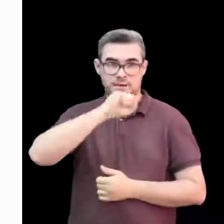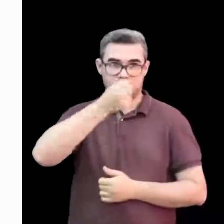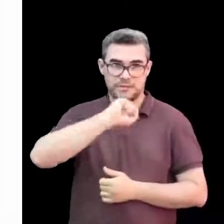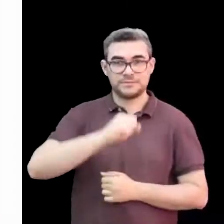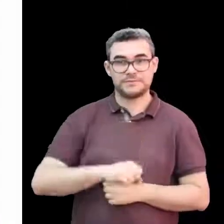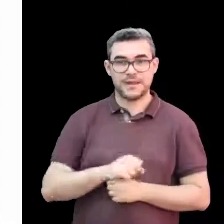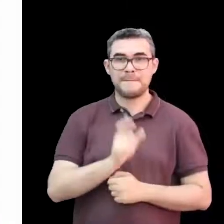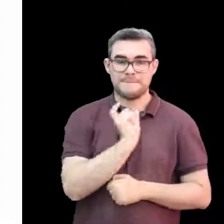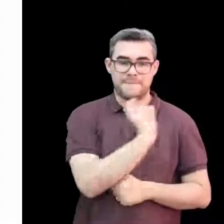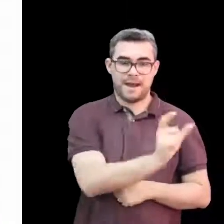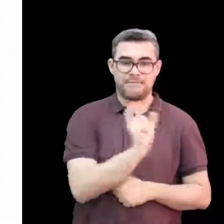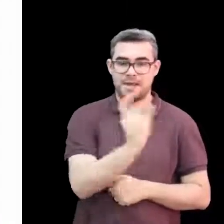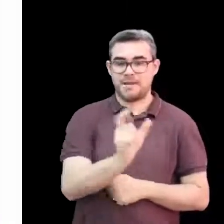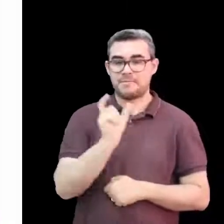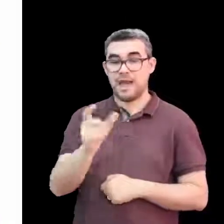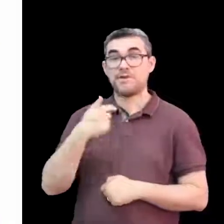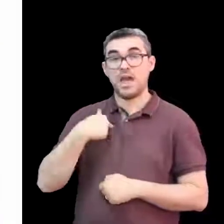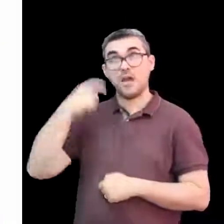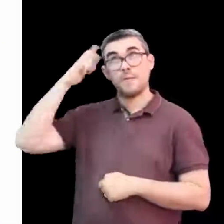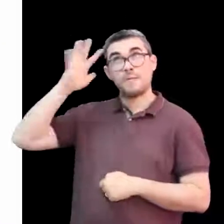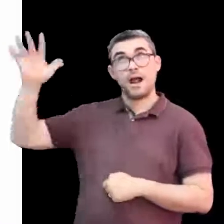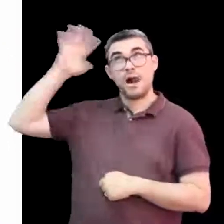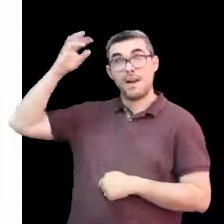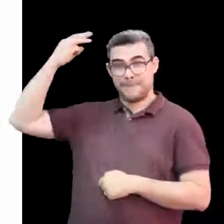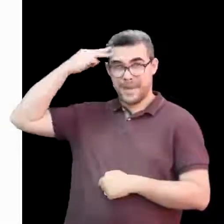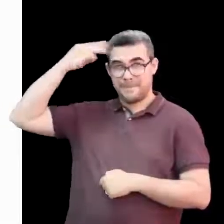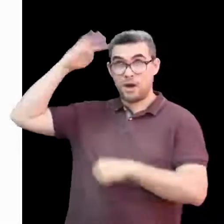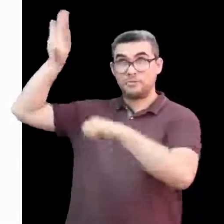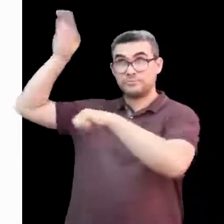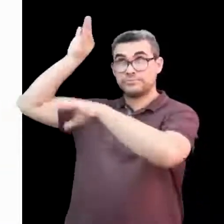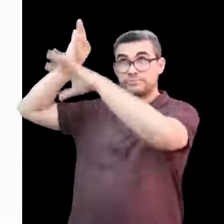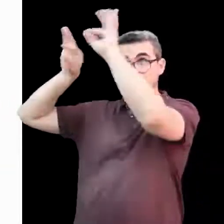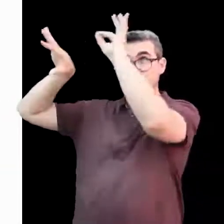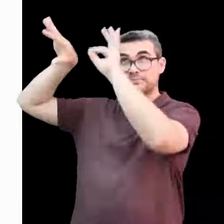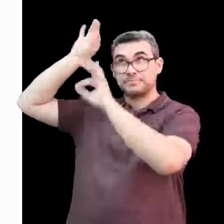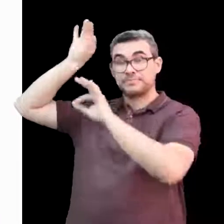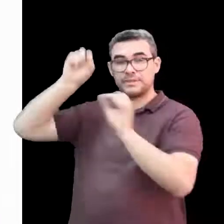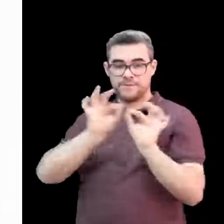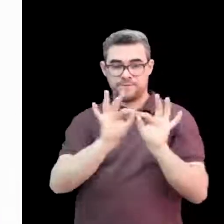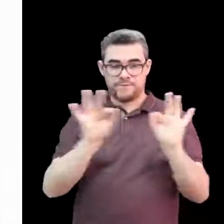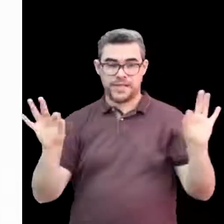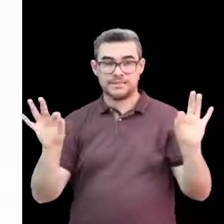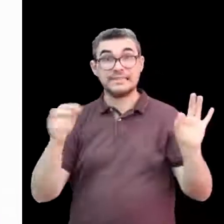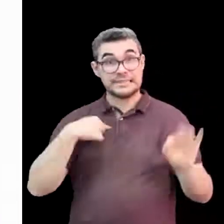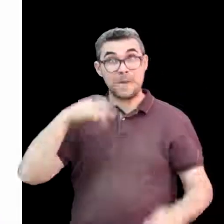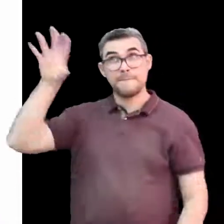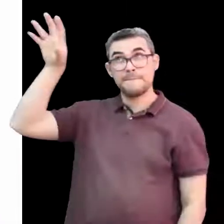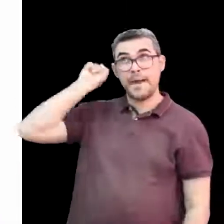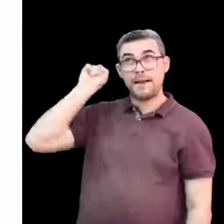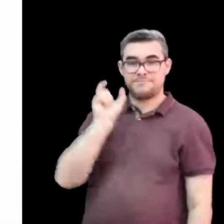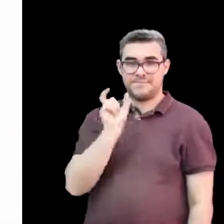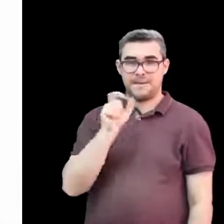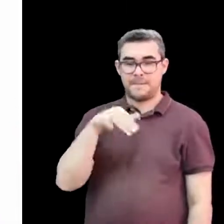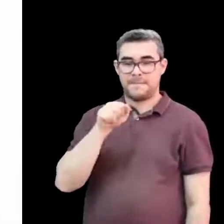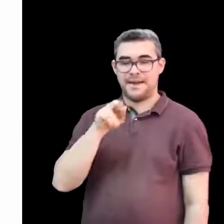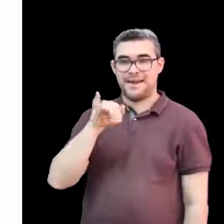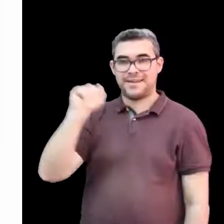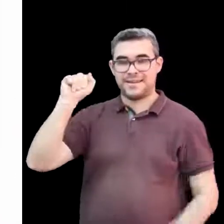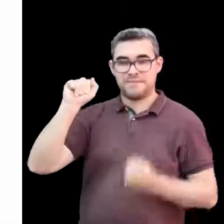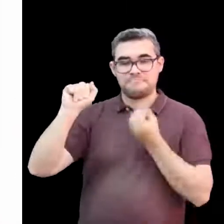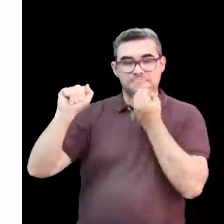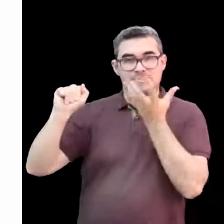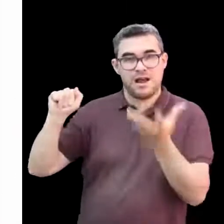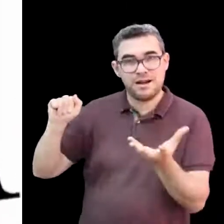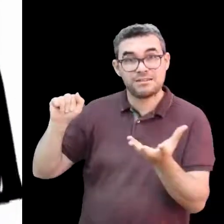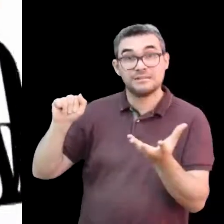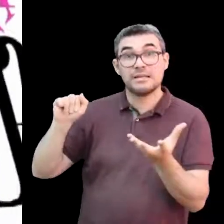esses 3 signos e fica presumido que eu não busquei outros. Se busquei Maria, deixei lá no banco Vera, por